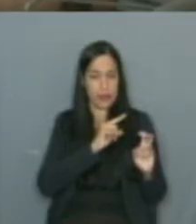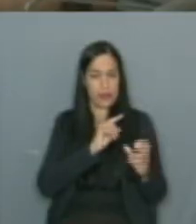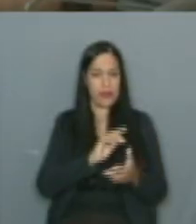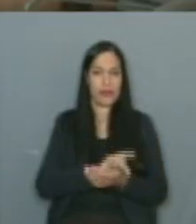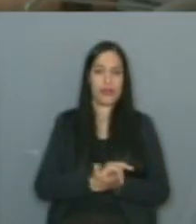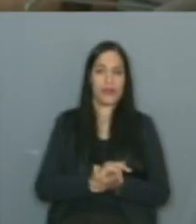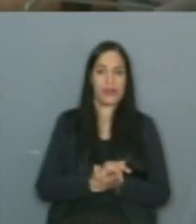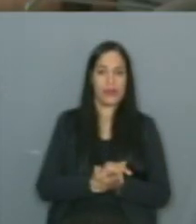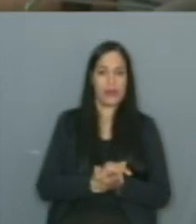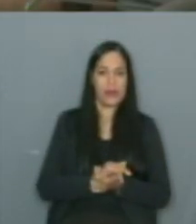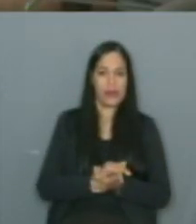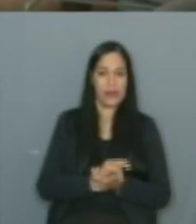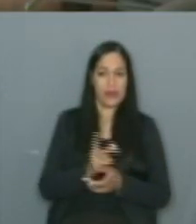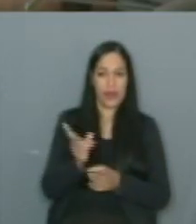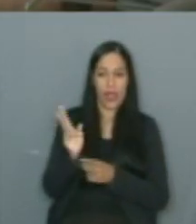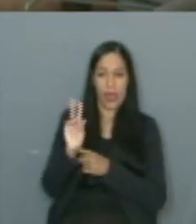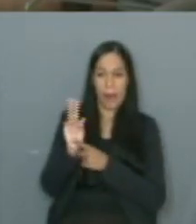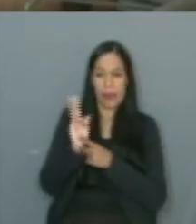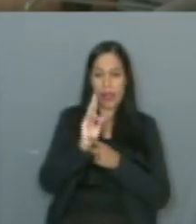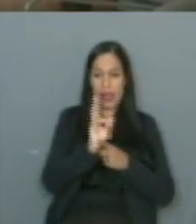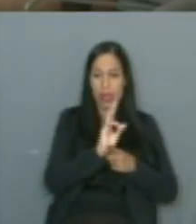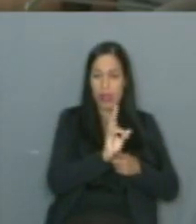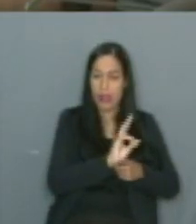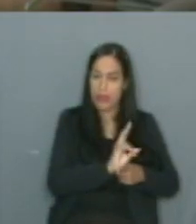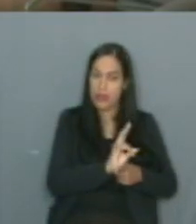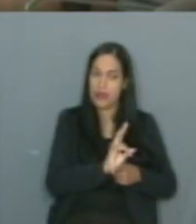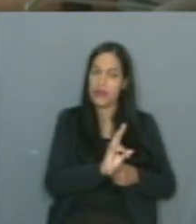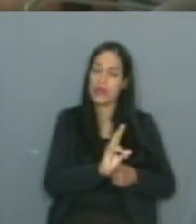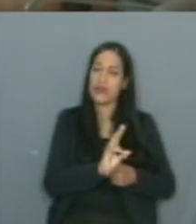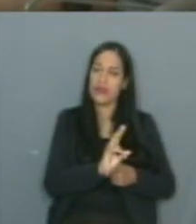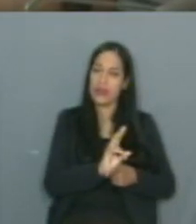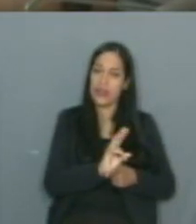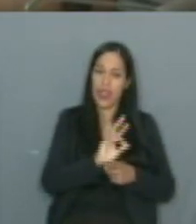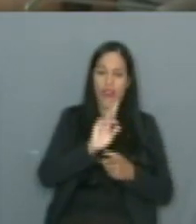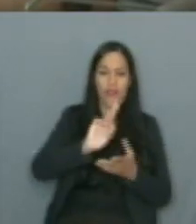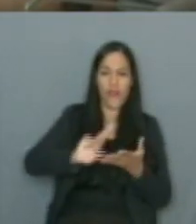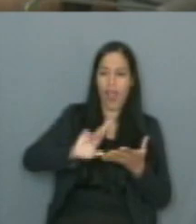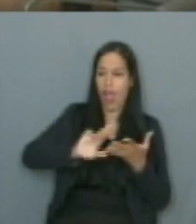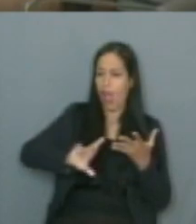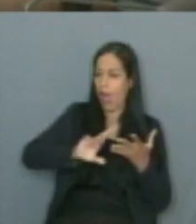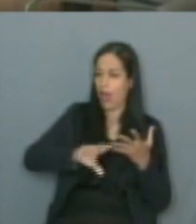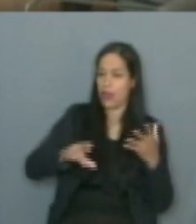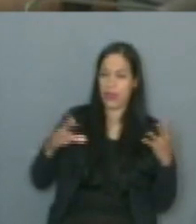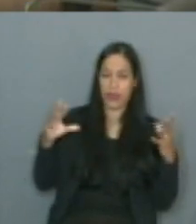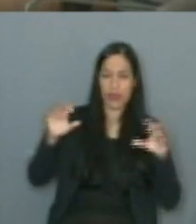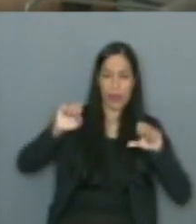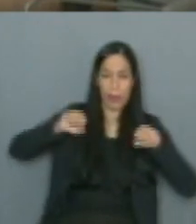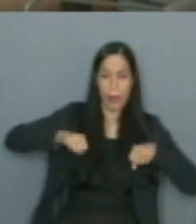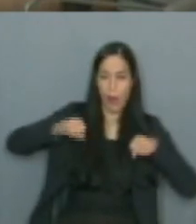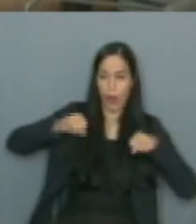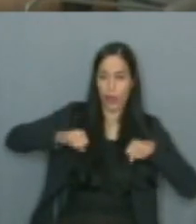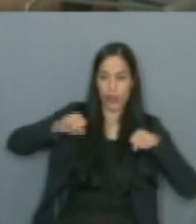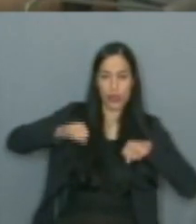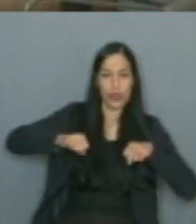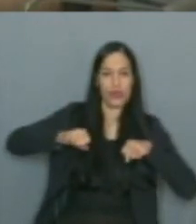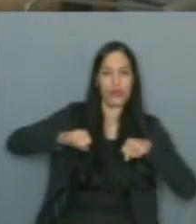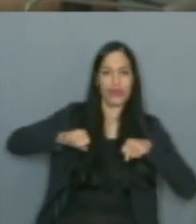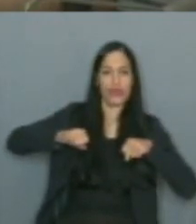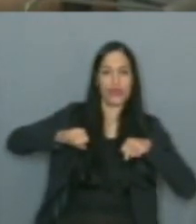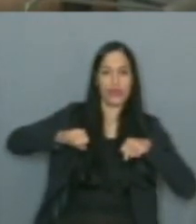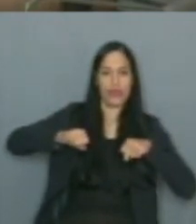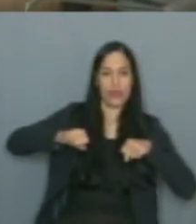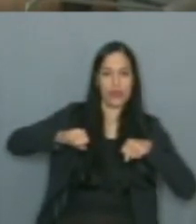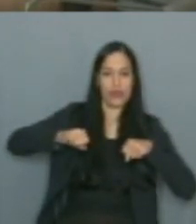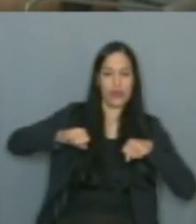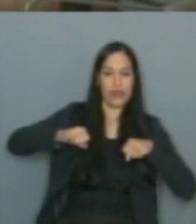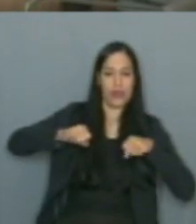quando a Brits, você vê ali muitas motos sendo colocadas em cima do guincho,